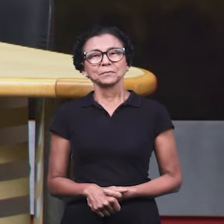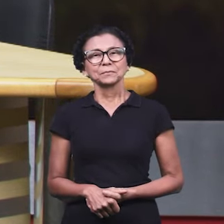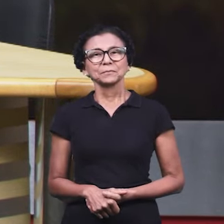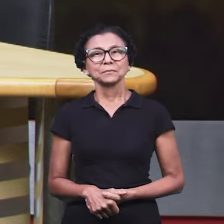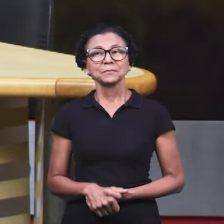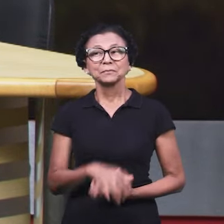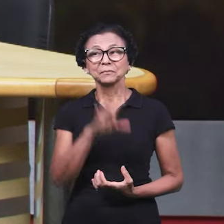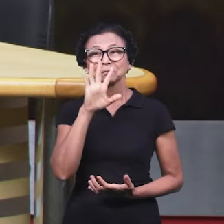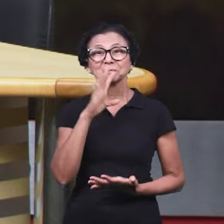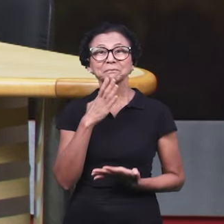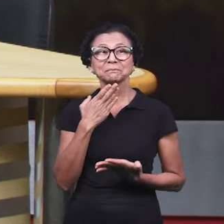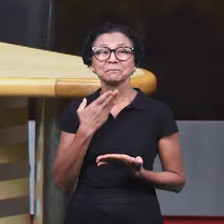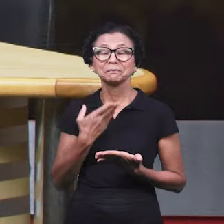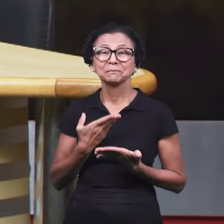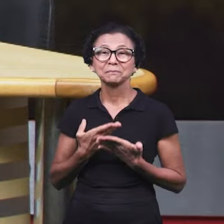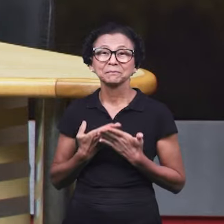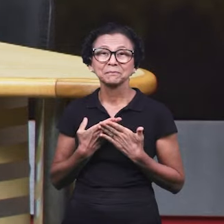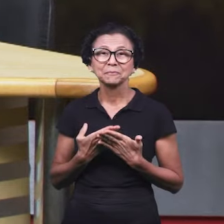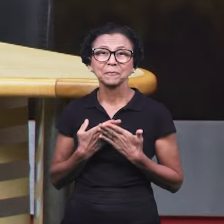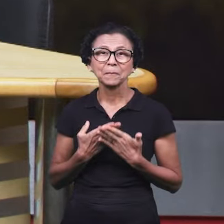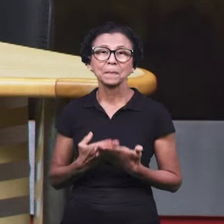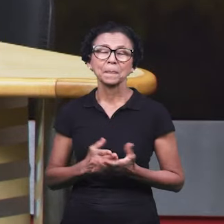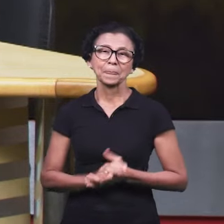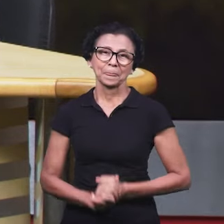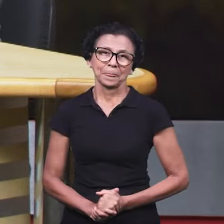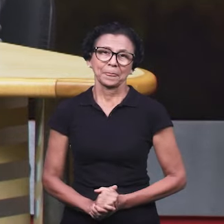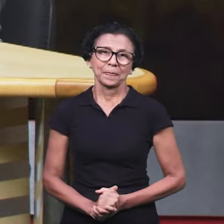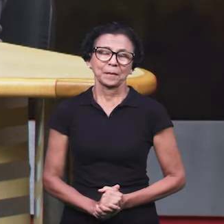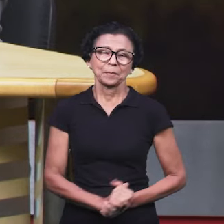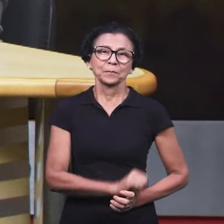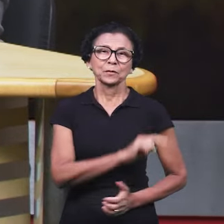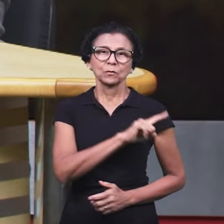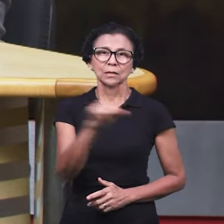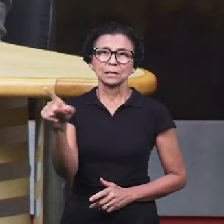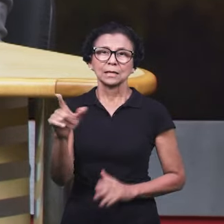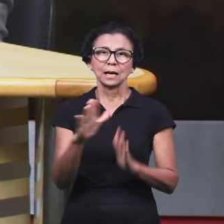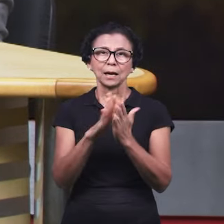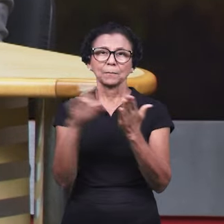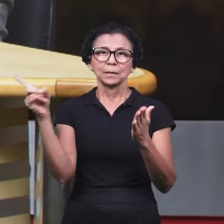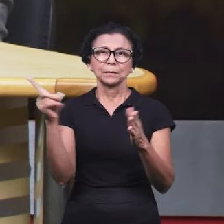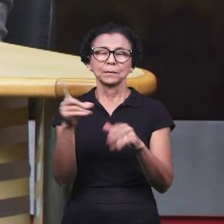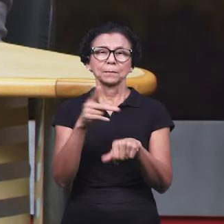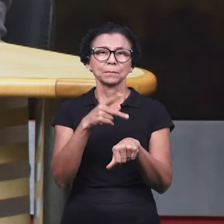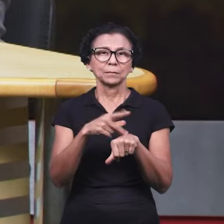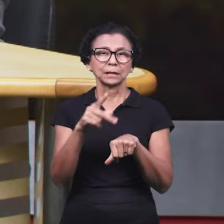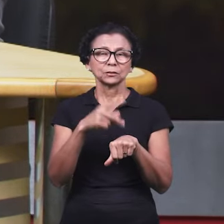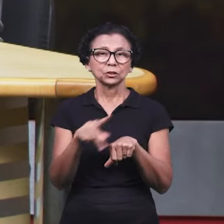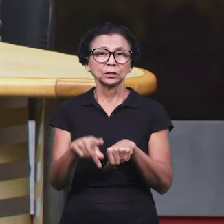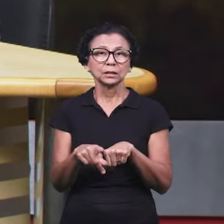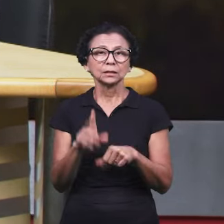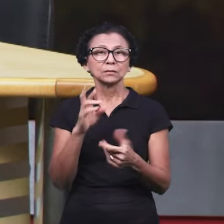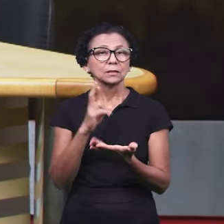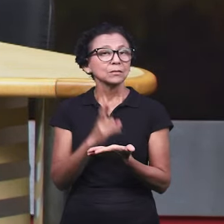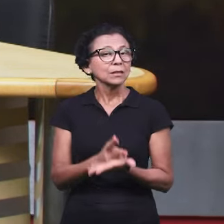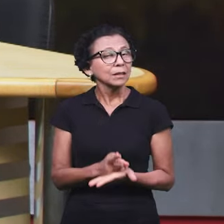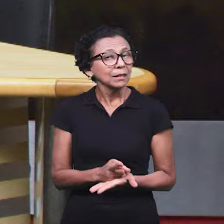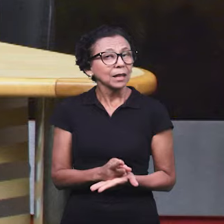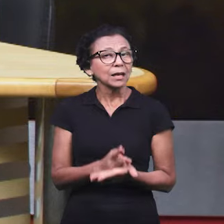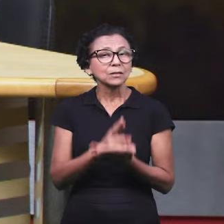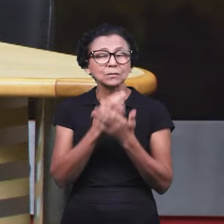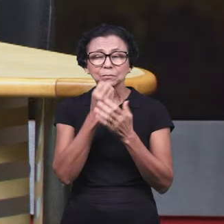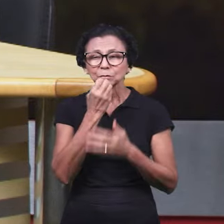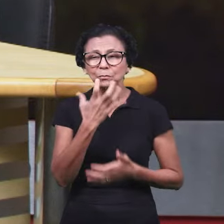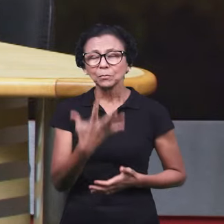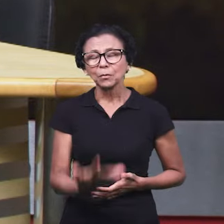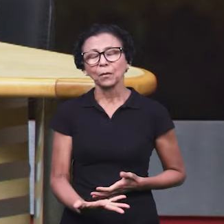aquele que vive a palavra ele vive todos os benefícios da palavra né isso